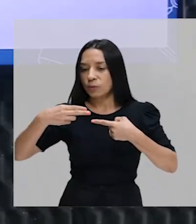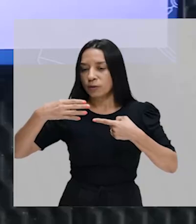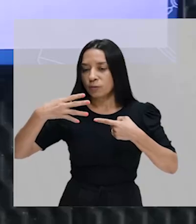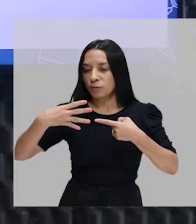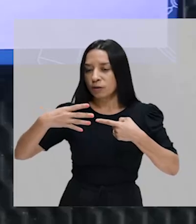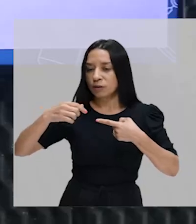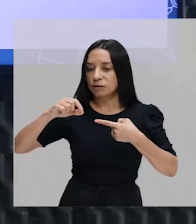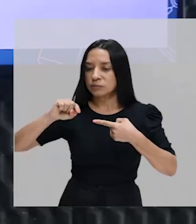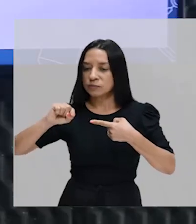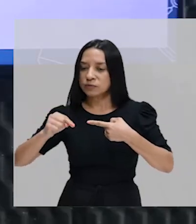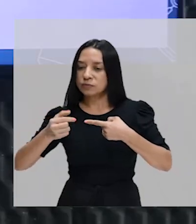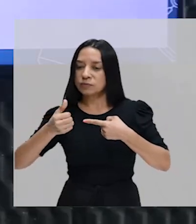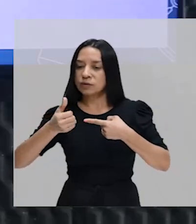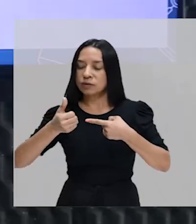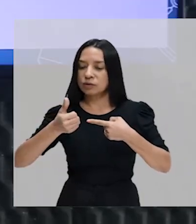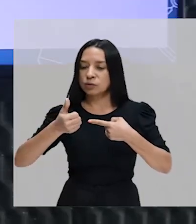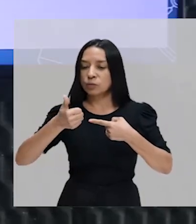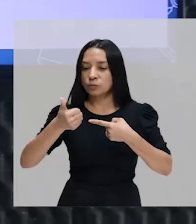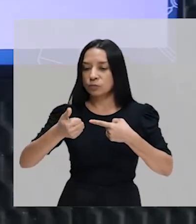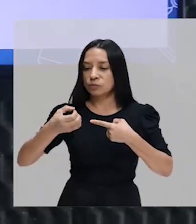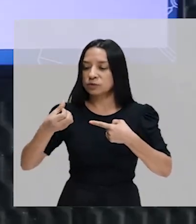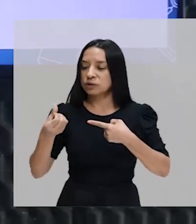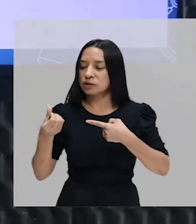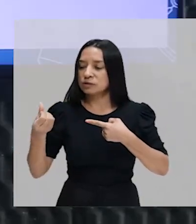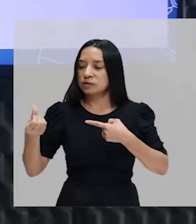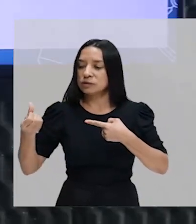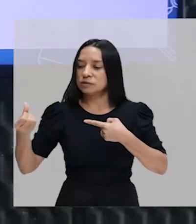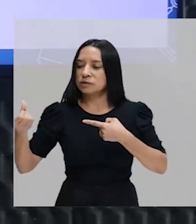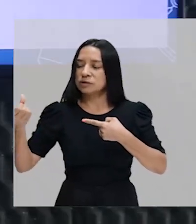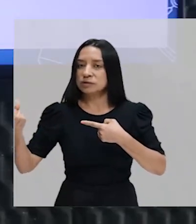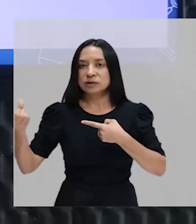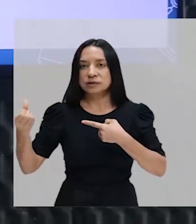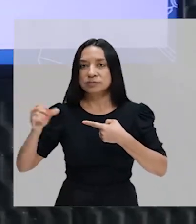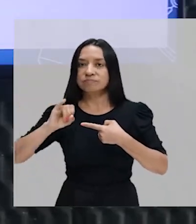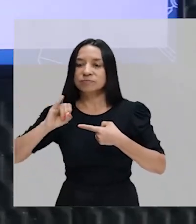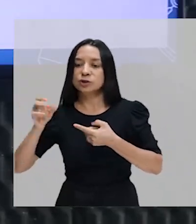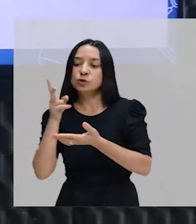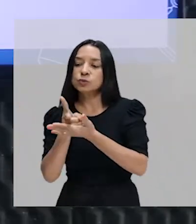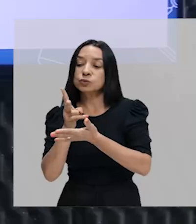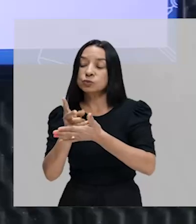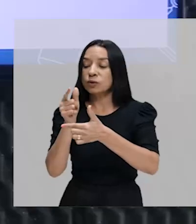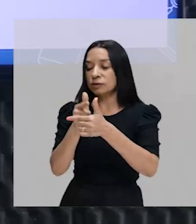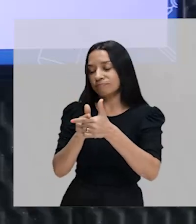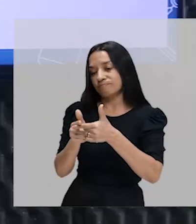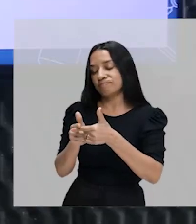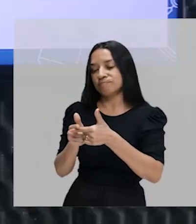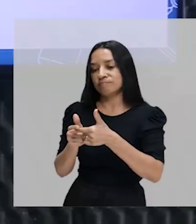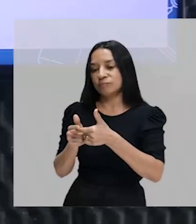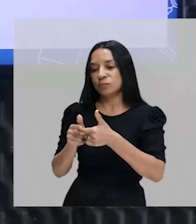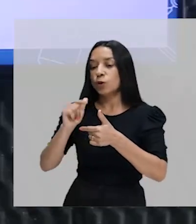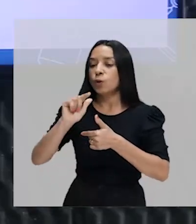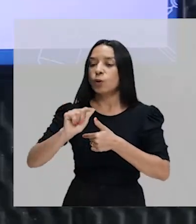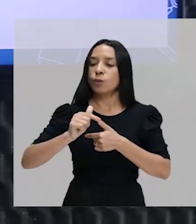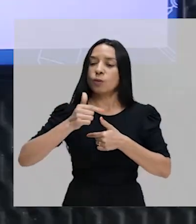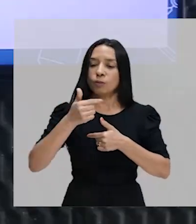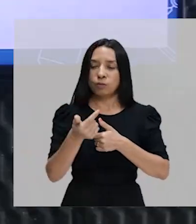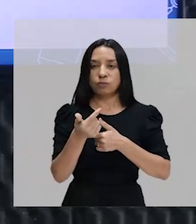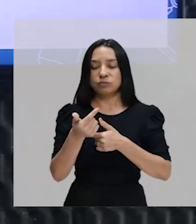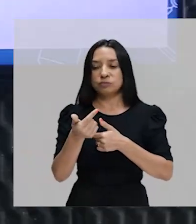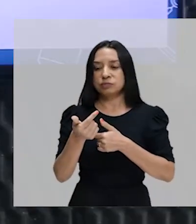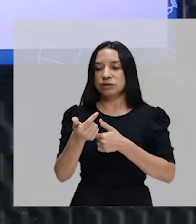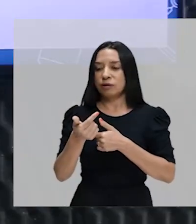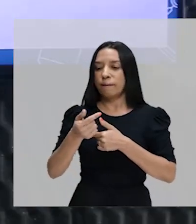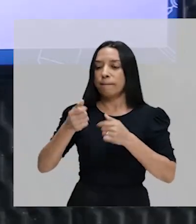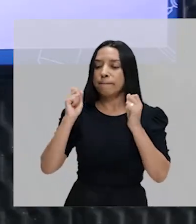4,16666 e assim sucessivamente, porque esse 6 não vai parar nunca se eu continuar a divisão, tá? E uma outra, né,